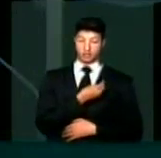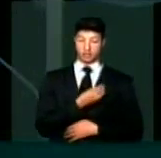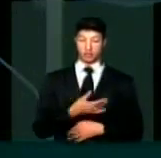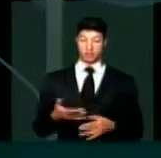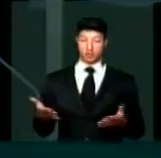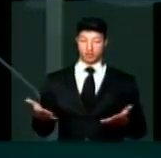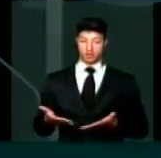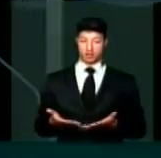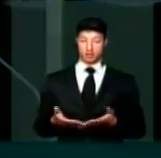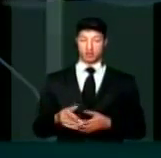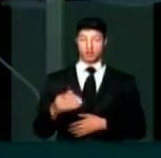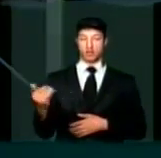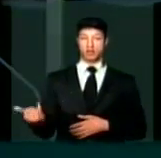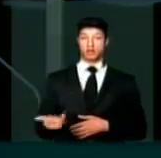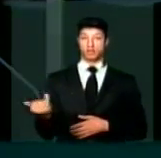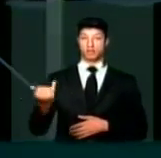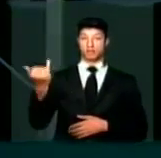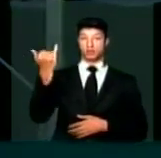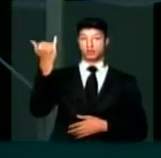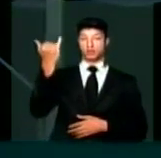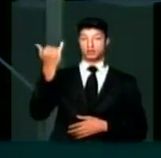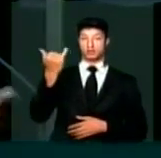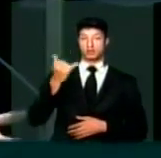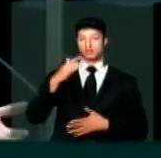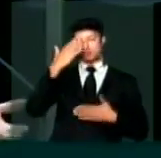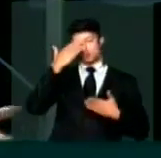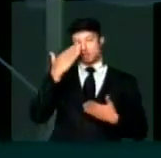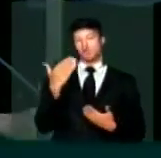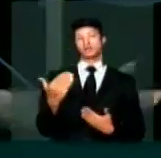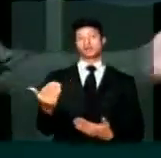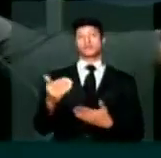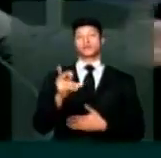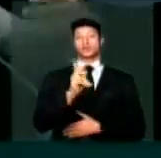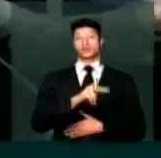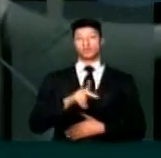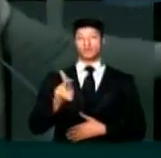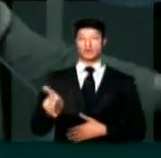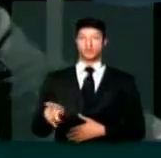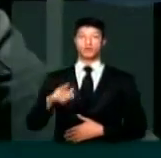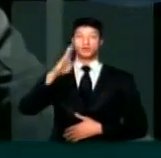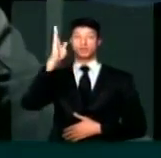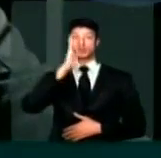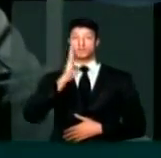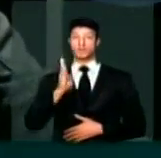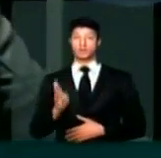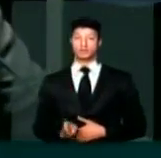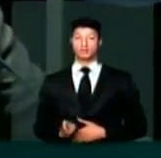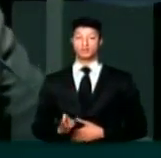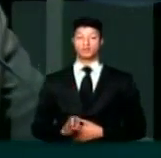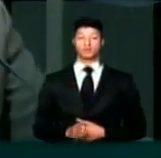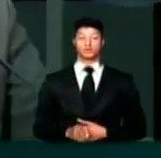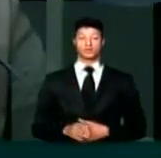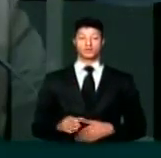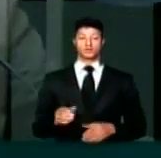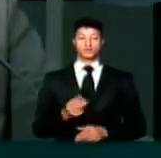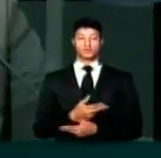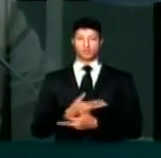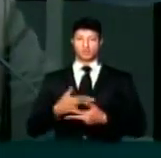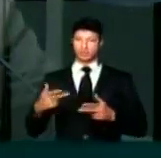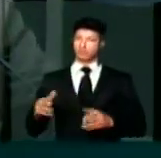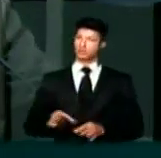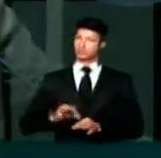tribuna a importância e o agradecimento aos professores do Brasil, dos rincões